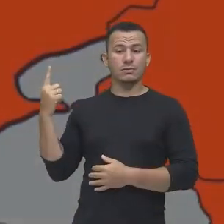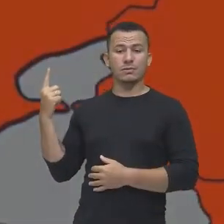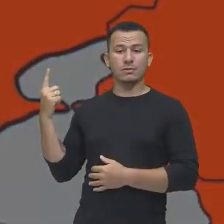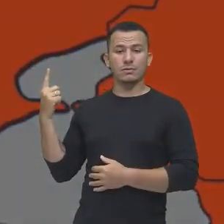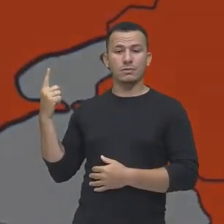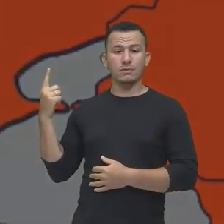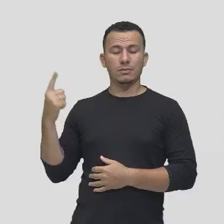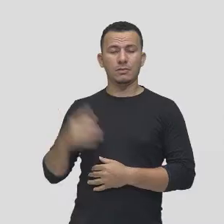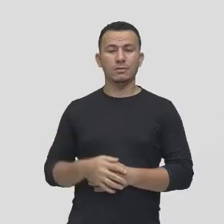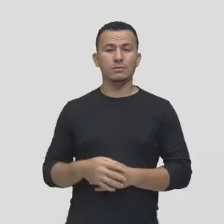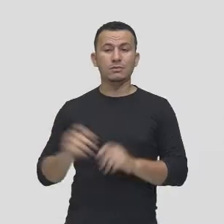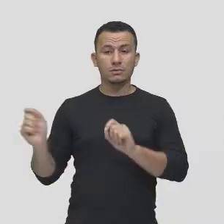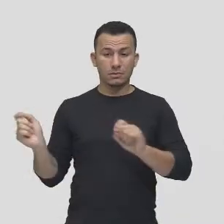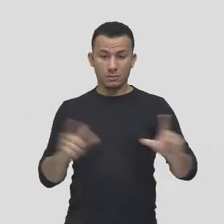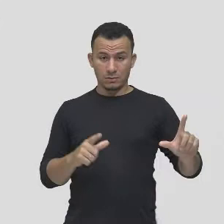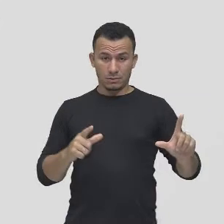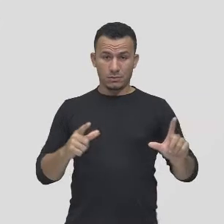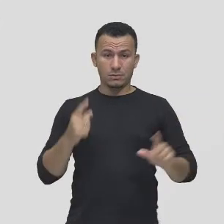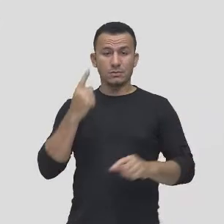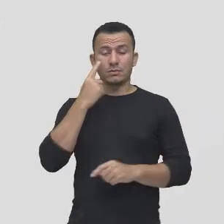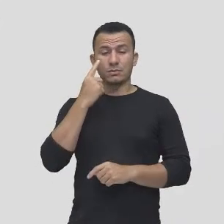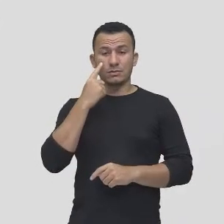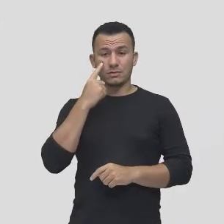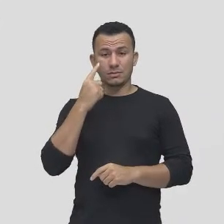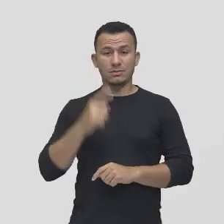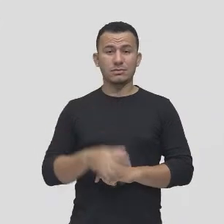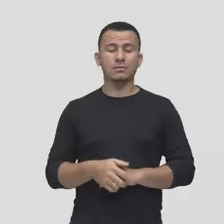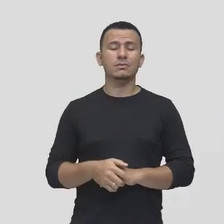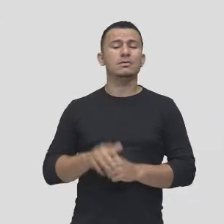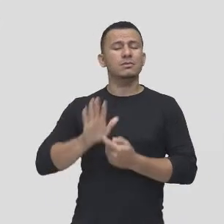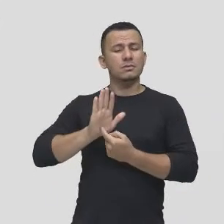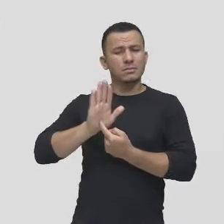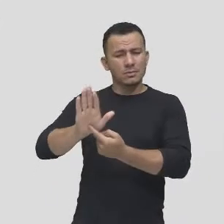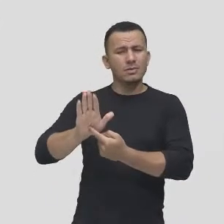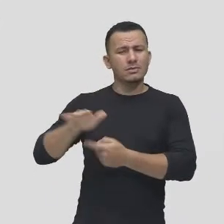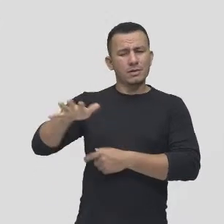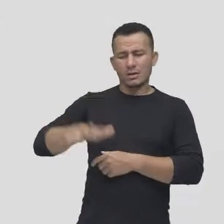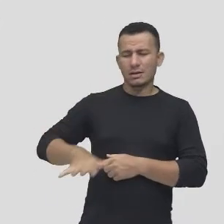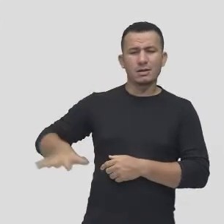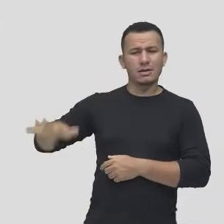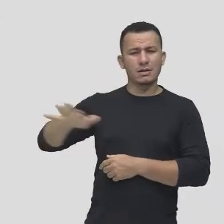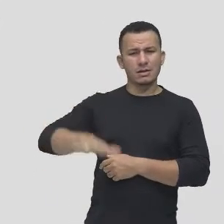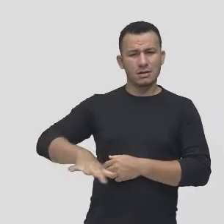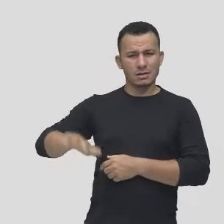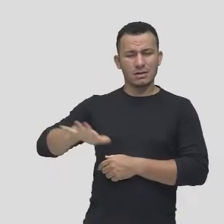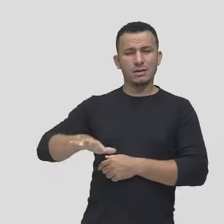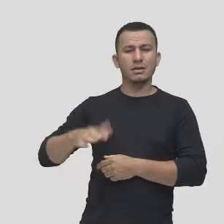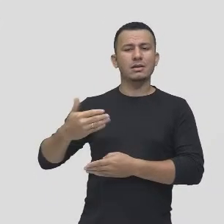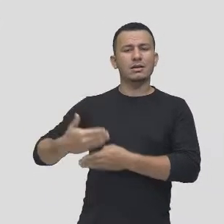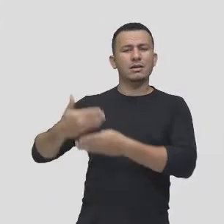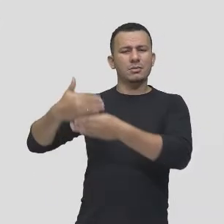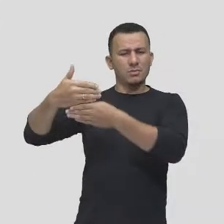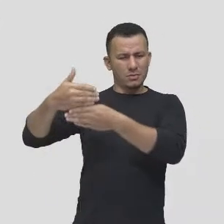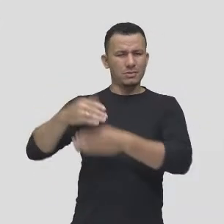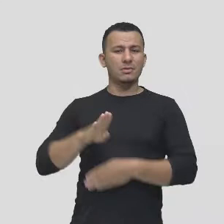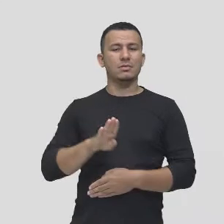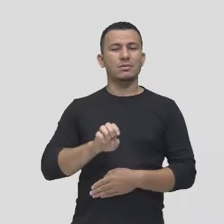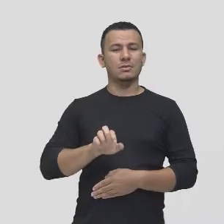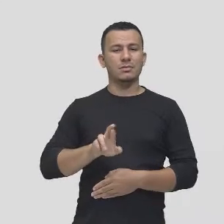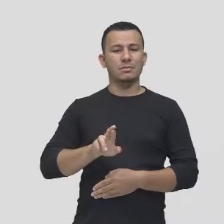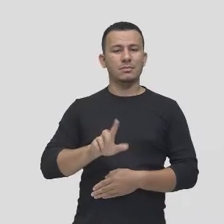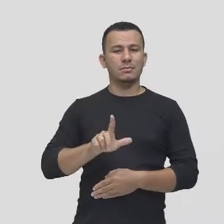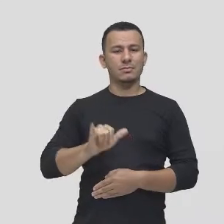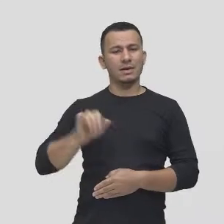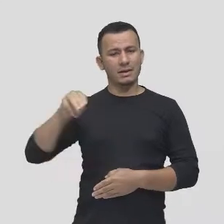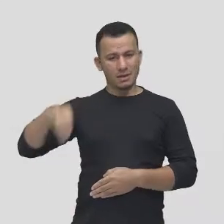a cartela agora, né, a gente vai mostrar aí que essa área é do chamado Muro de Berlim hoje em dia. O Muro de Berlim